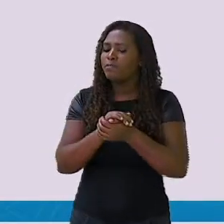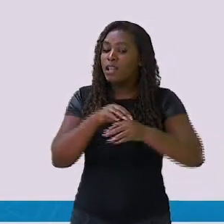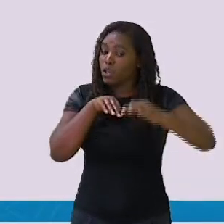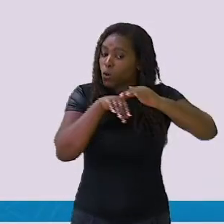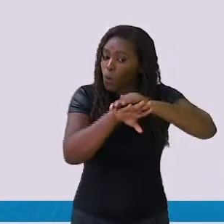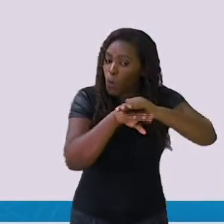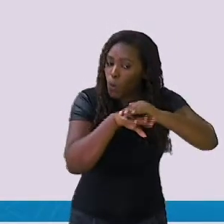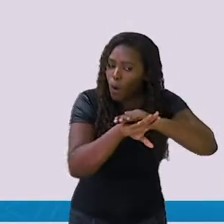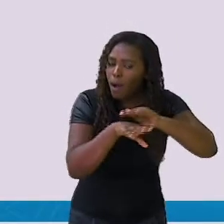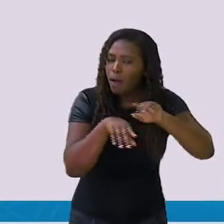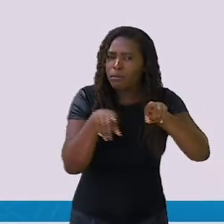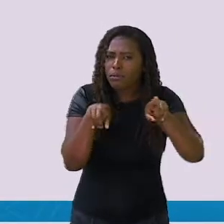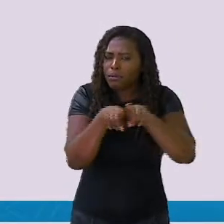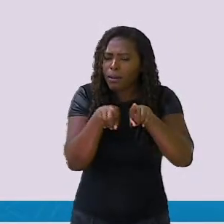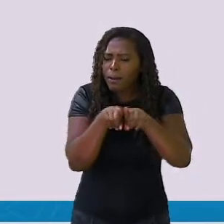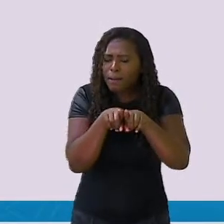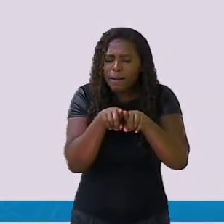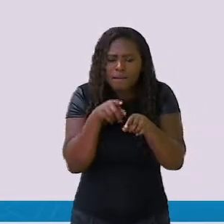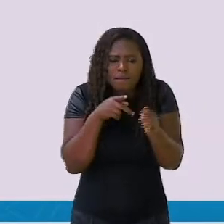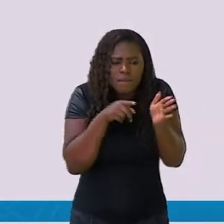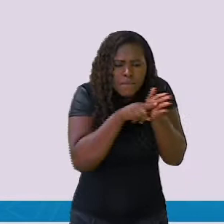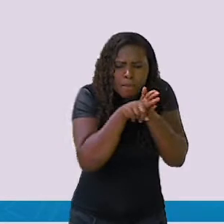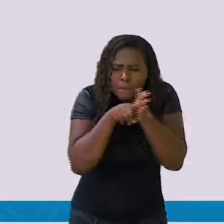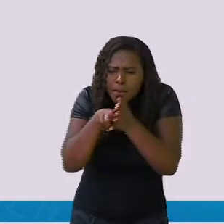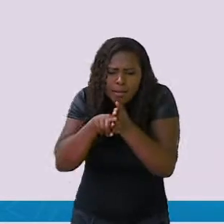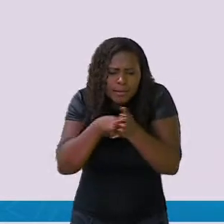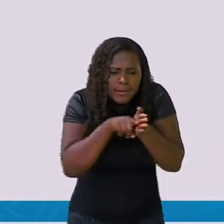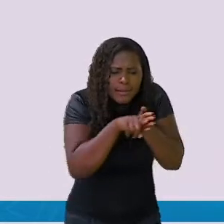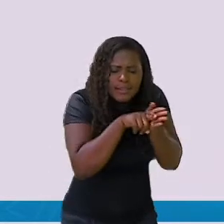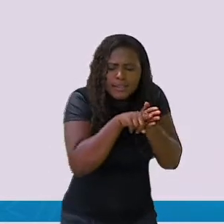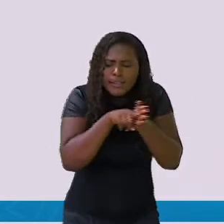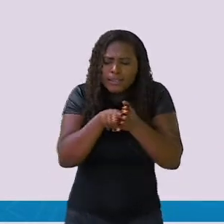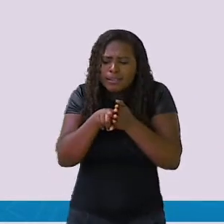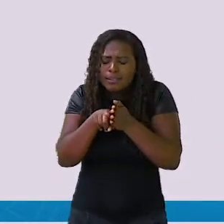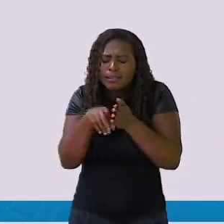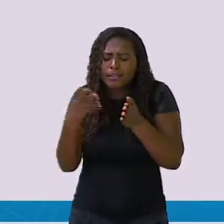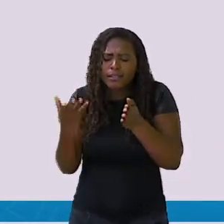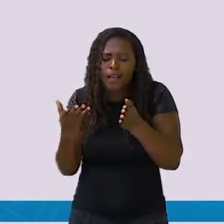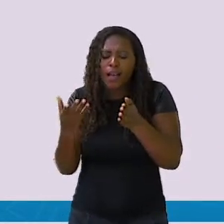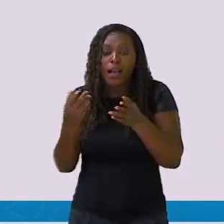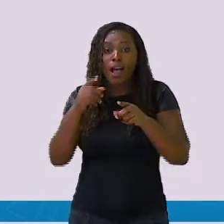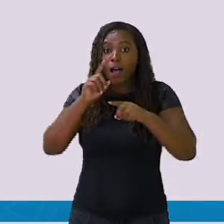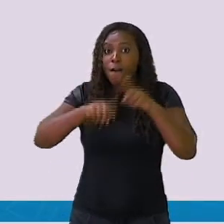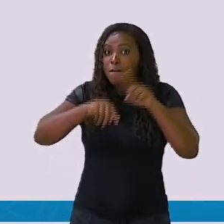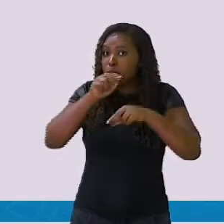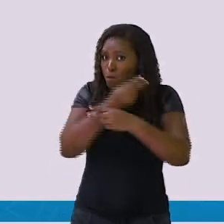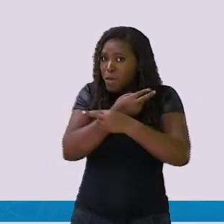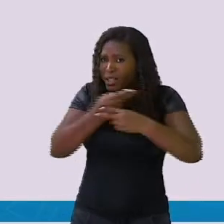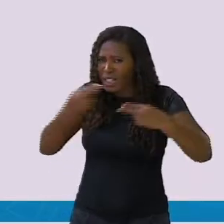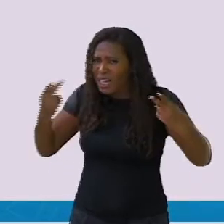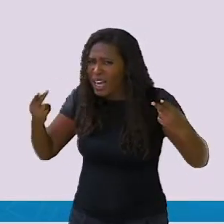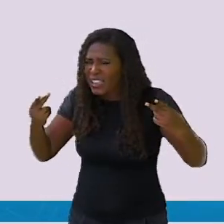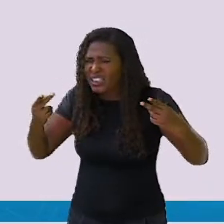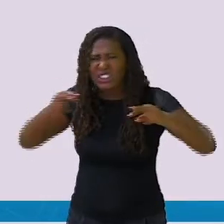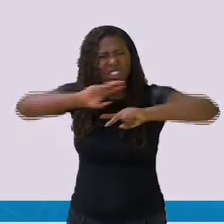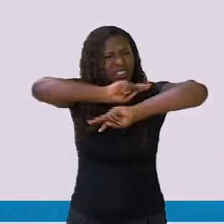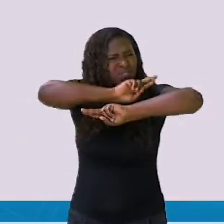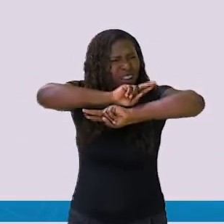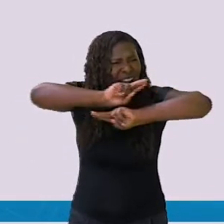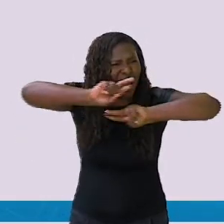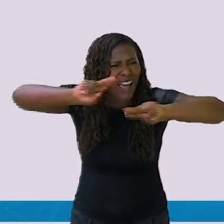comunicam, interpretam e expõem para fins de preservação,